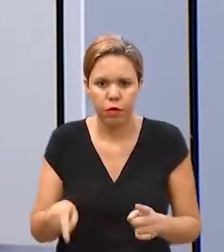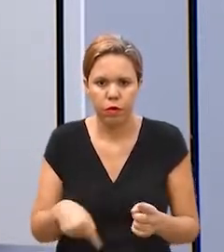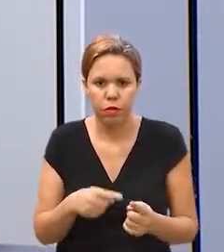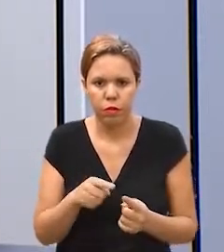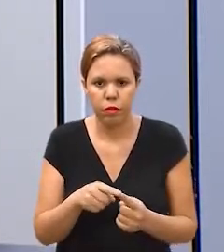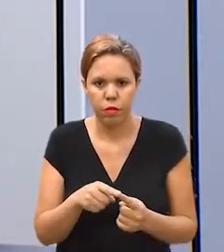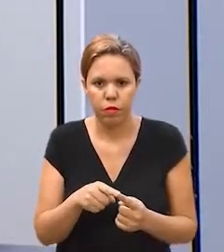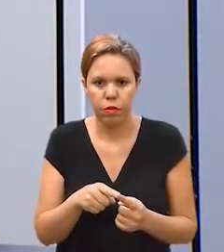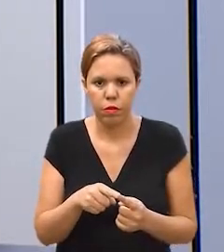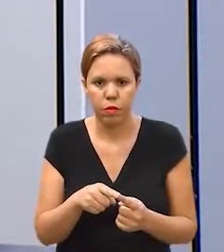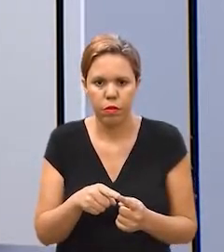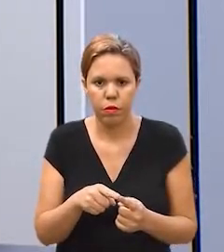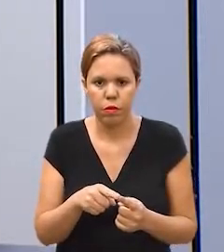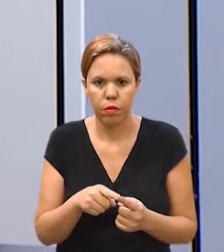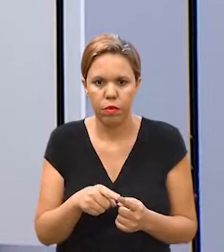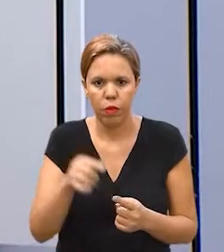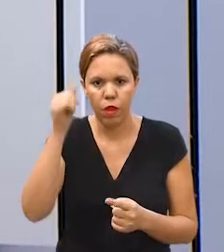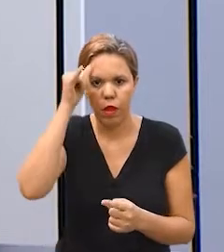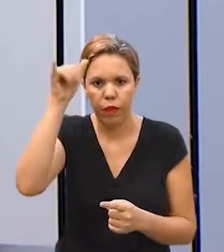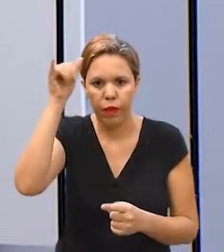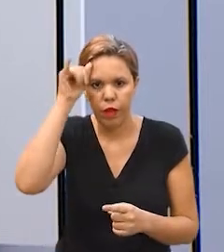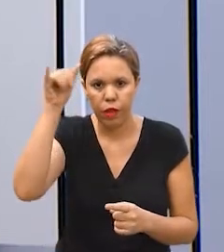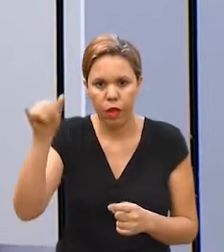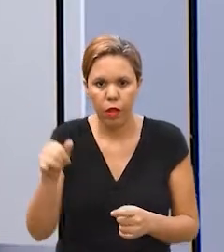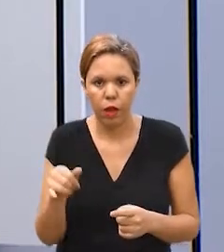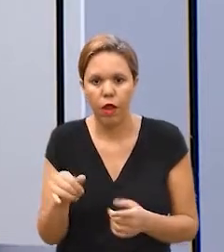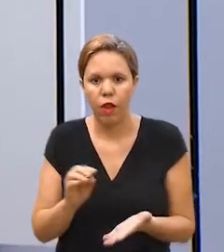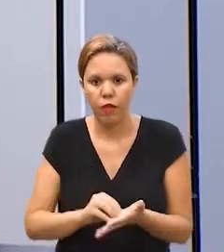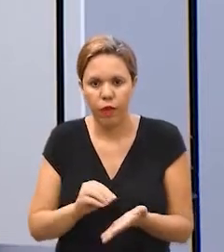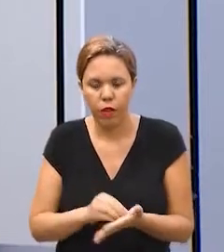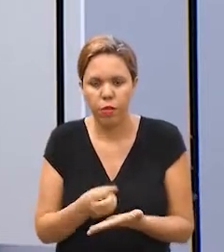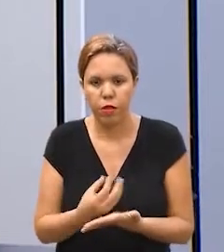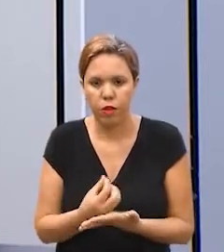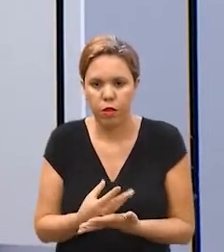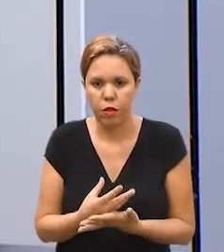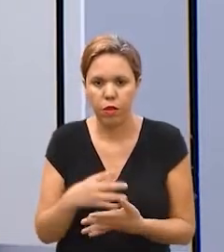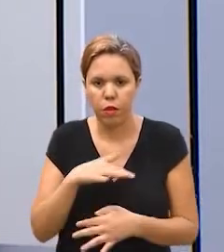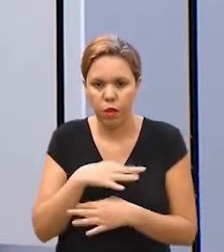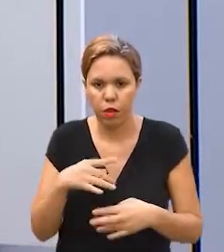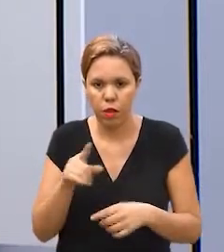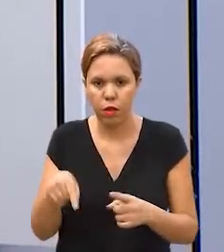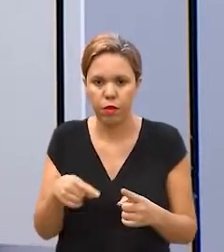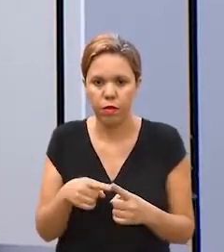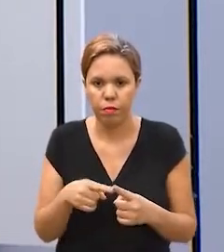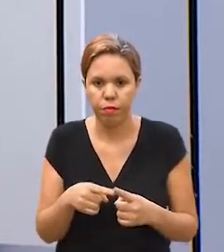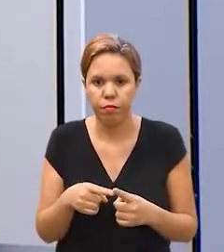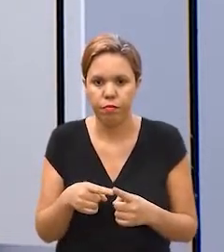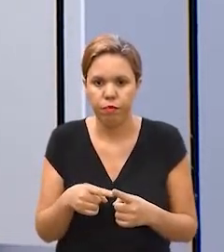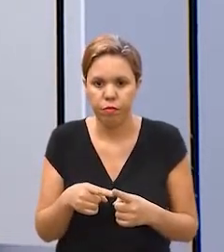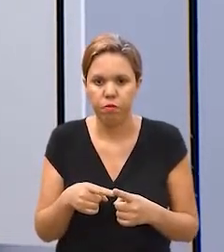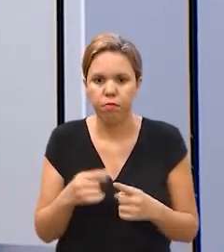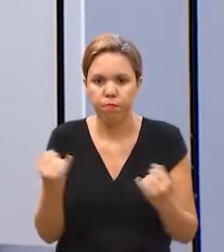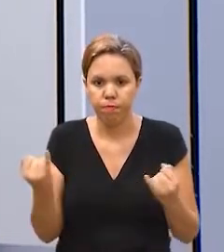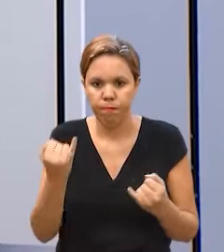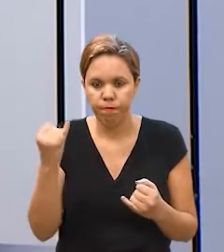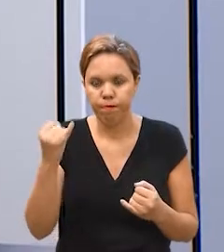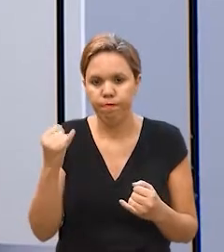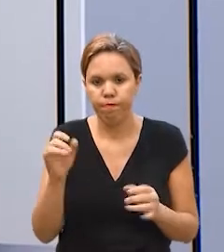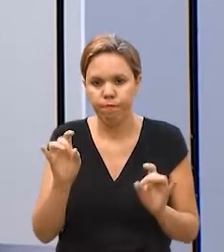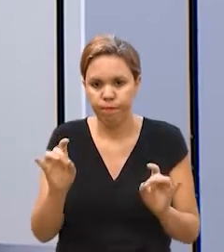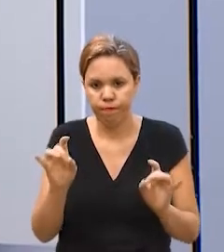atingir esse objetivo que é erradicar o analfabetismo na cidade, que é um objetivo super nobre